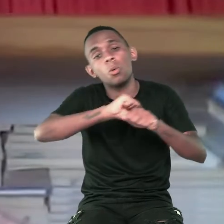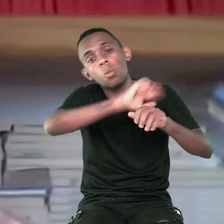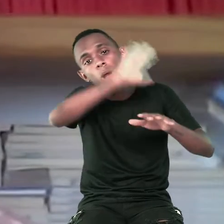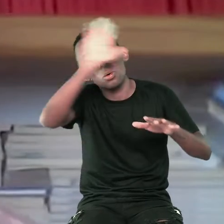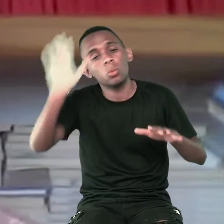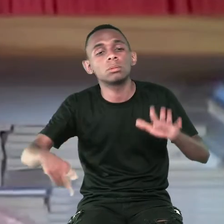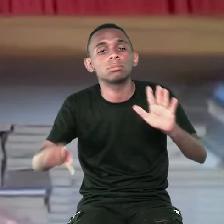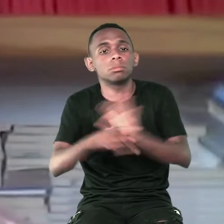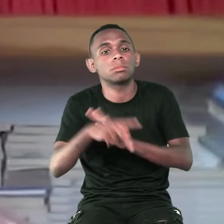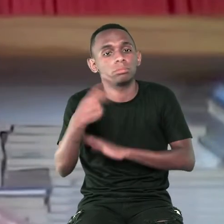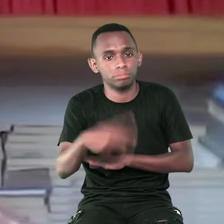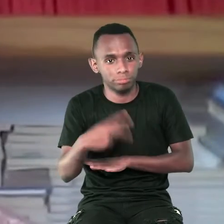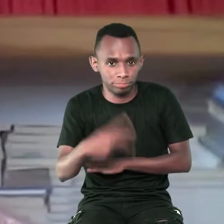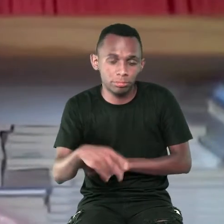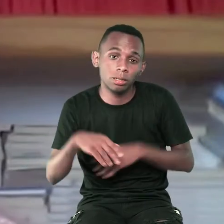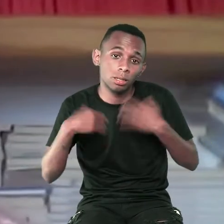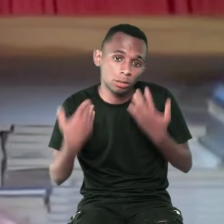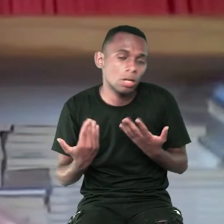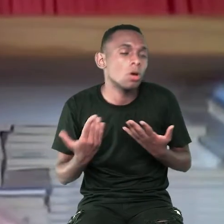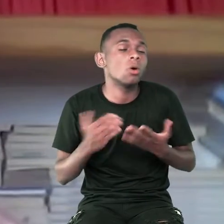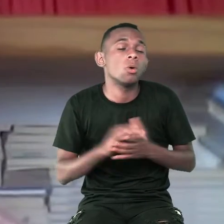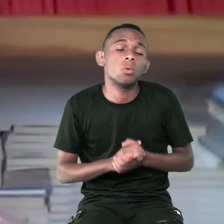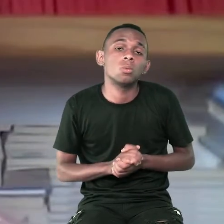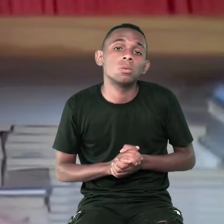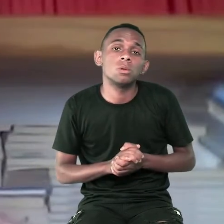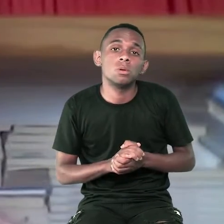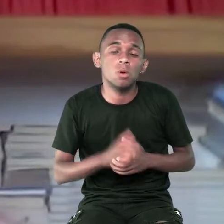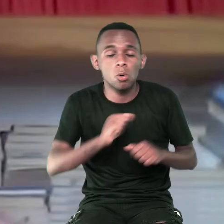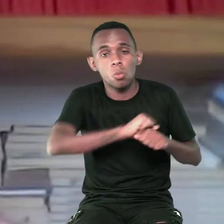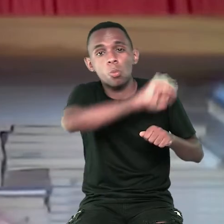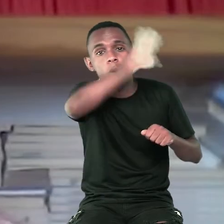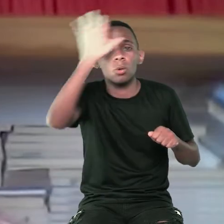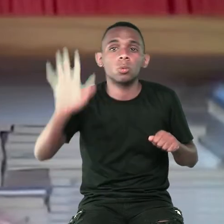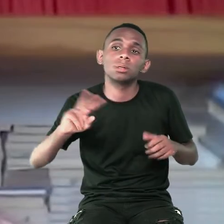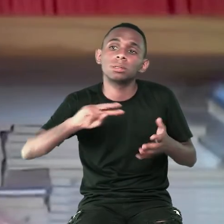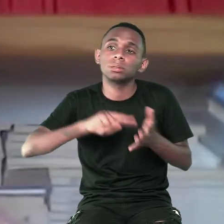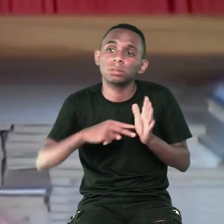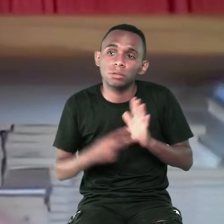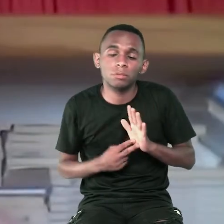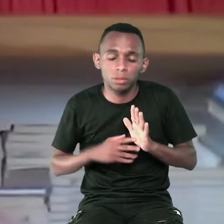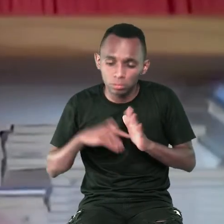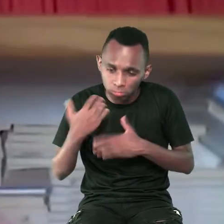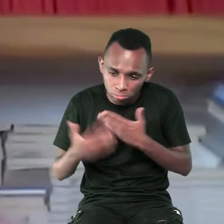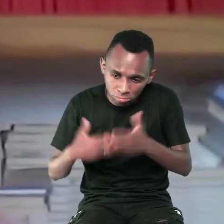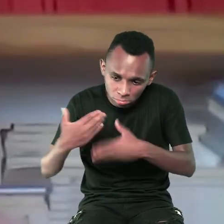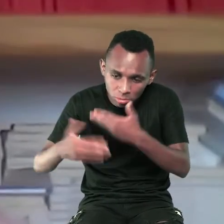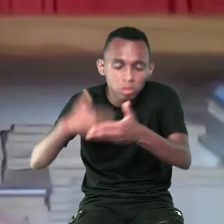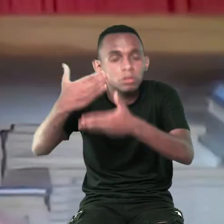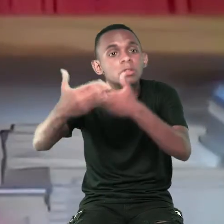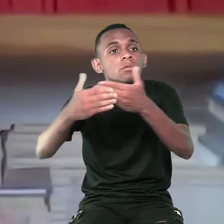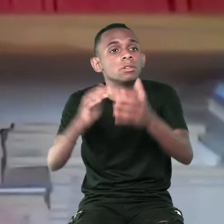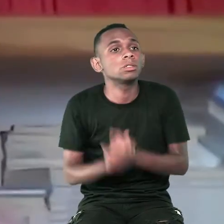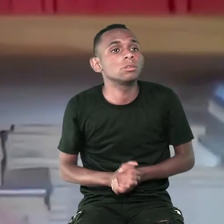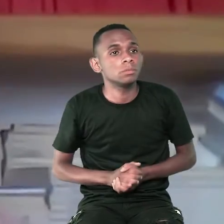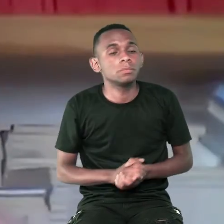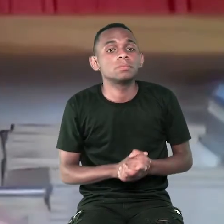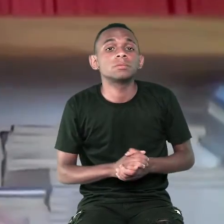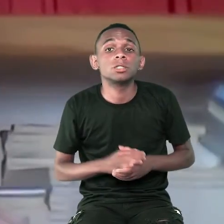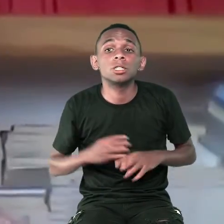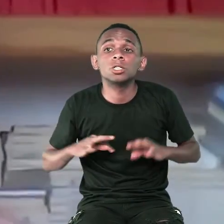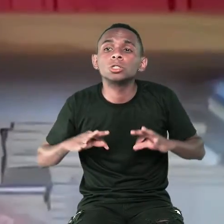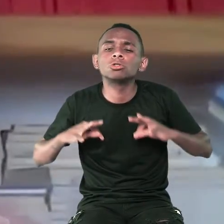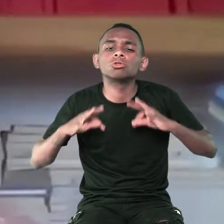dele. Então, o arco-íris é isso, né? É a prosperidade que eu peço, né, que eu chamo, né, para